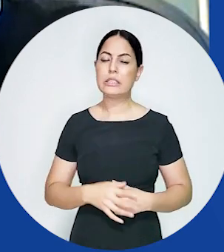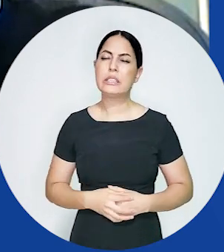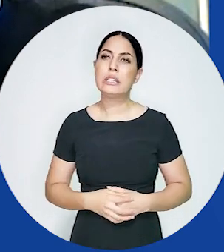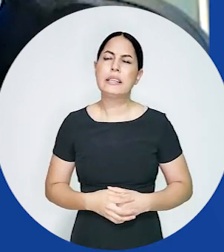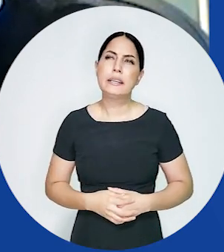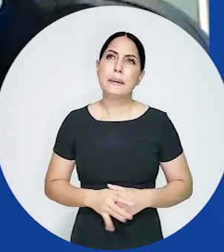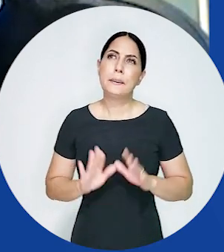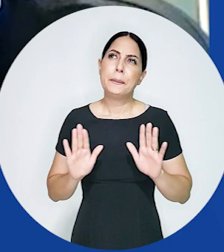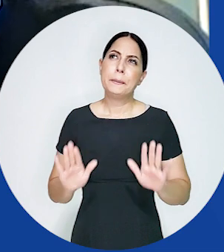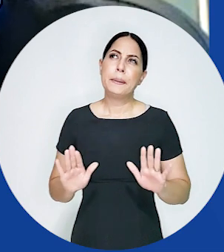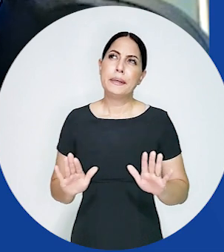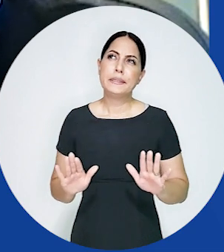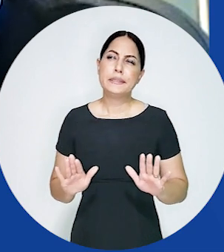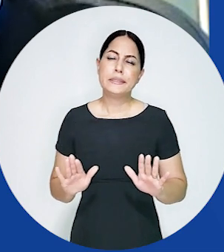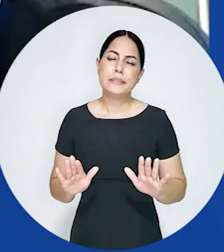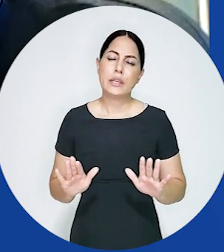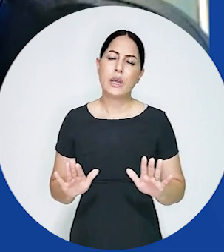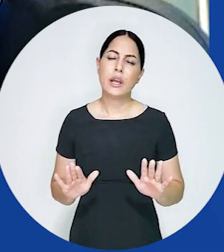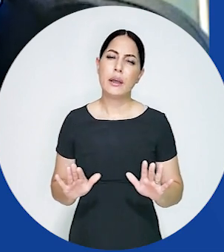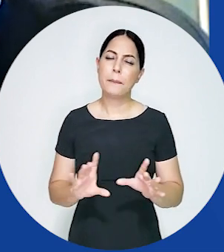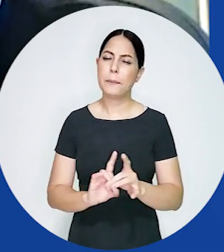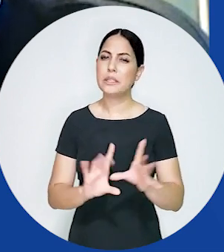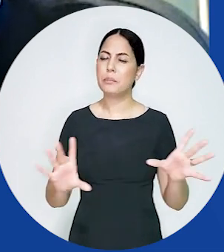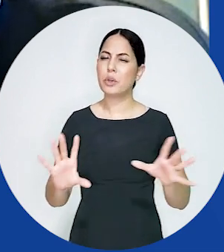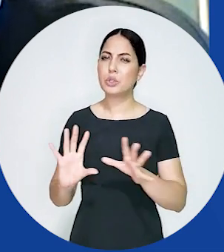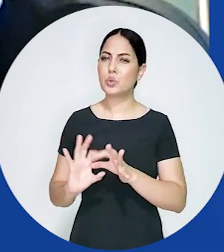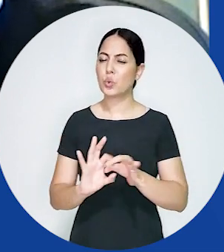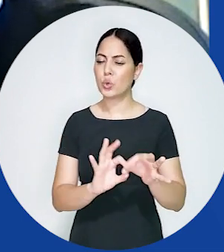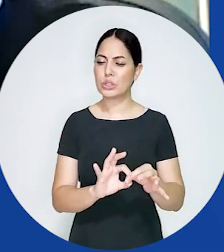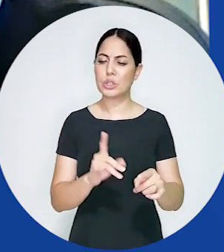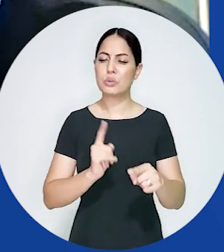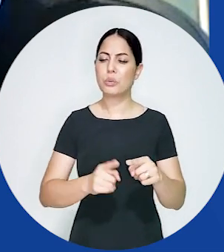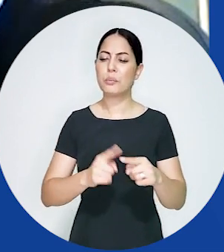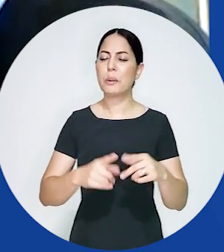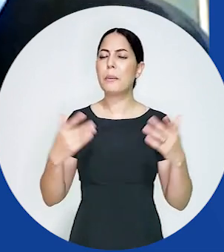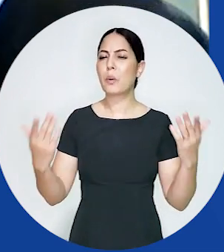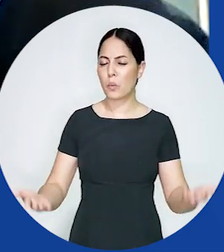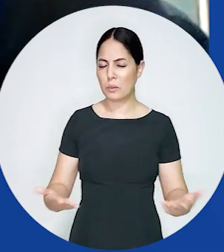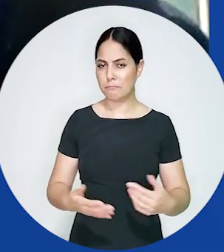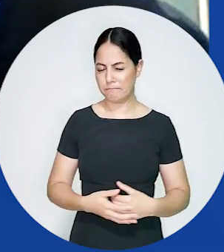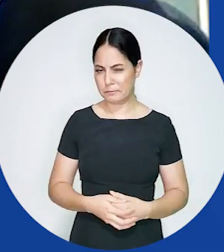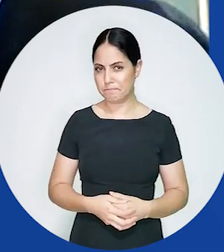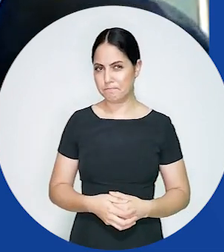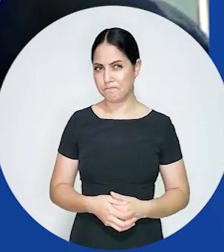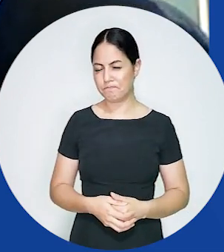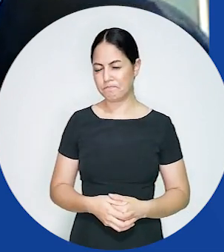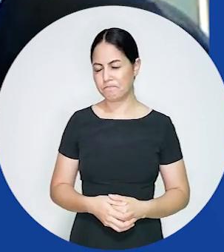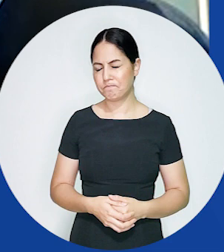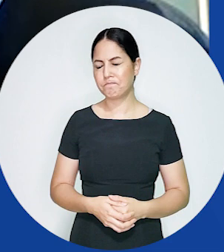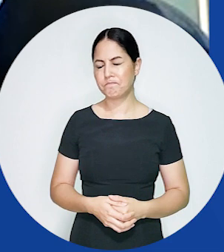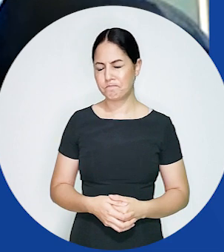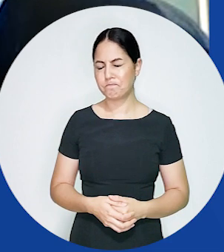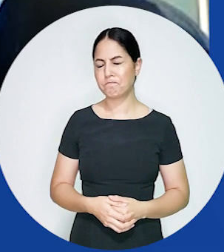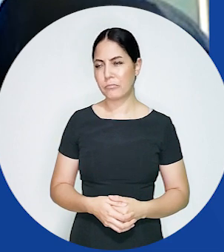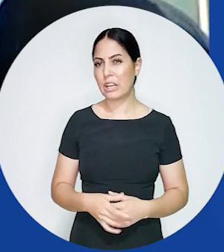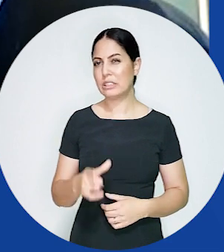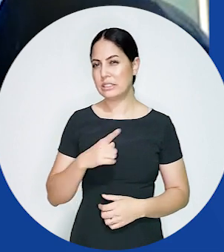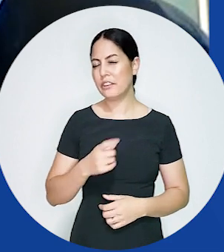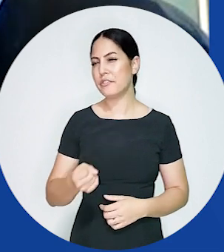né? Agora, qual é o problema para a democracia da presença hoje dos